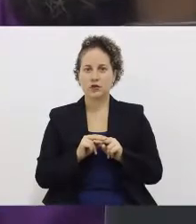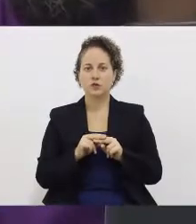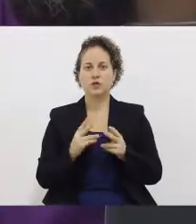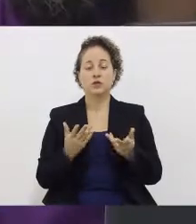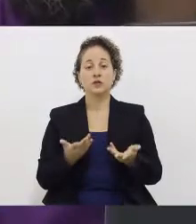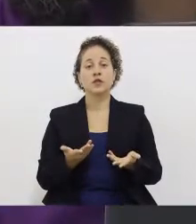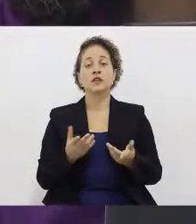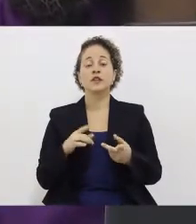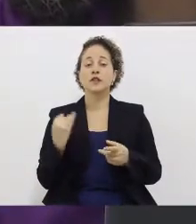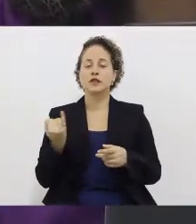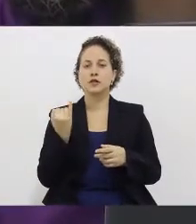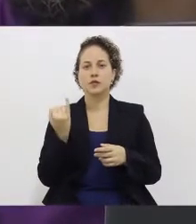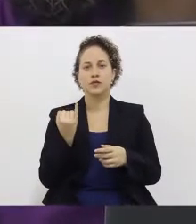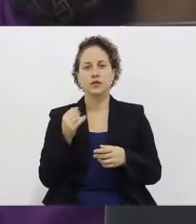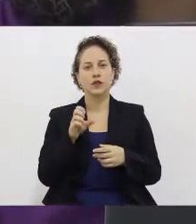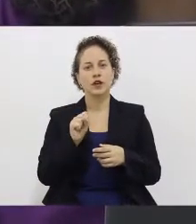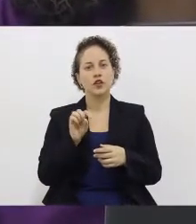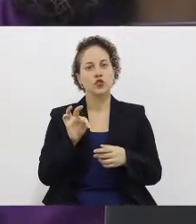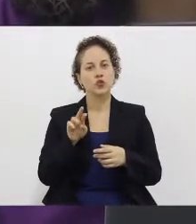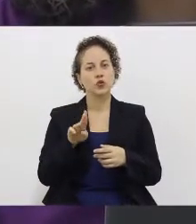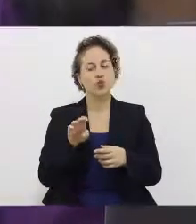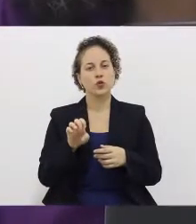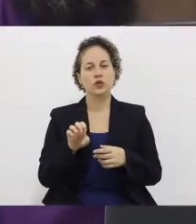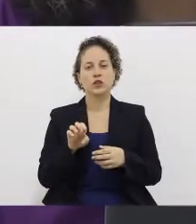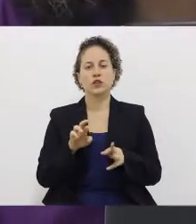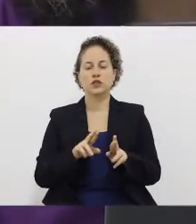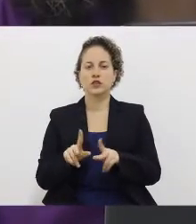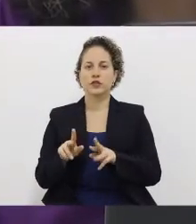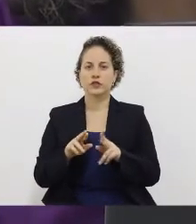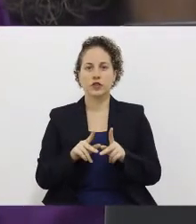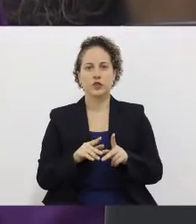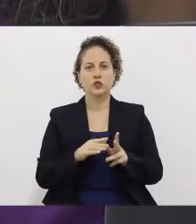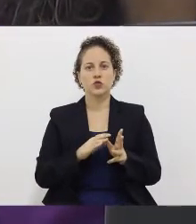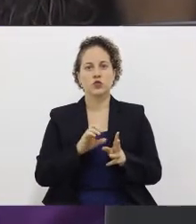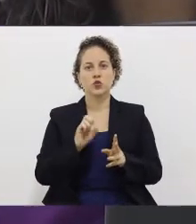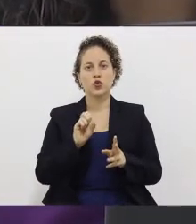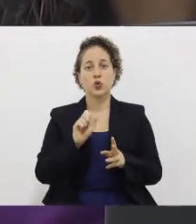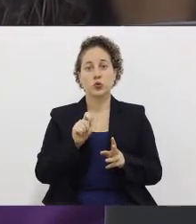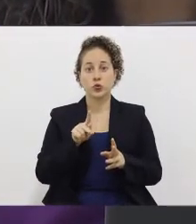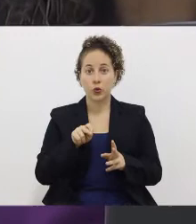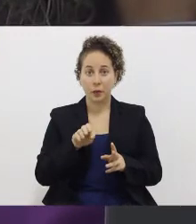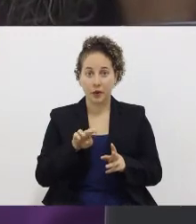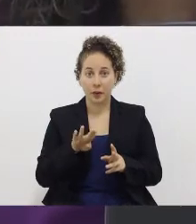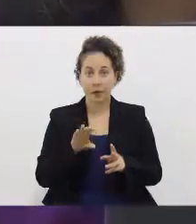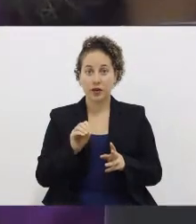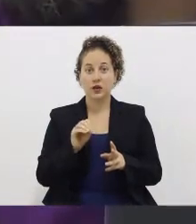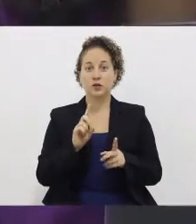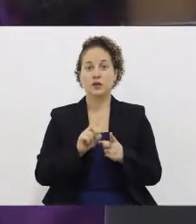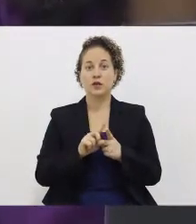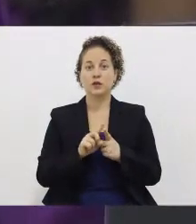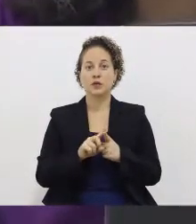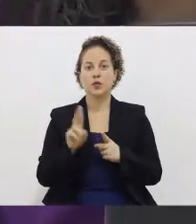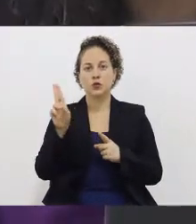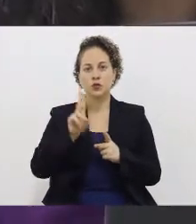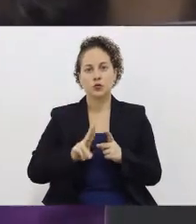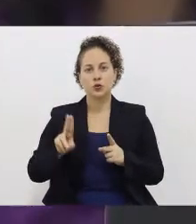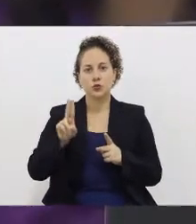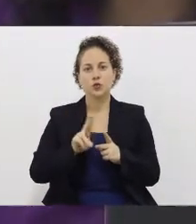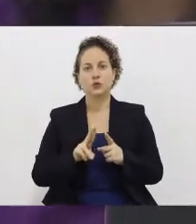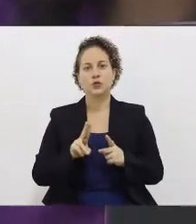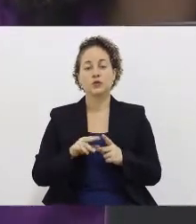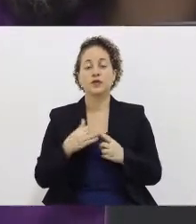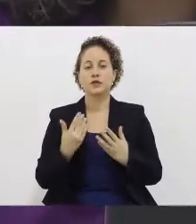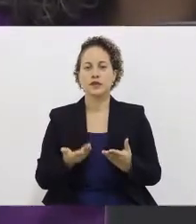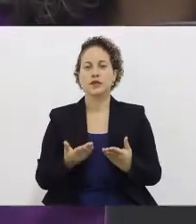a necessidade de se fazer estoque. Como há uma diferença entre o suprimento e o consumo, há a necessidade de conciliar